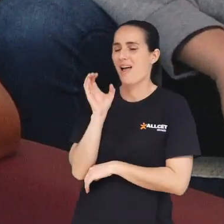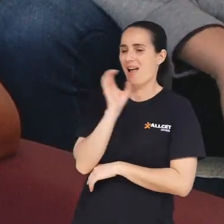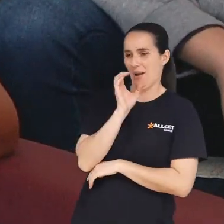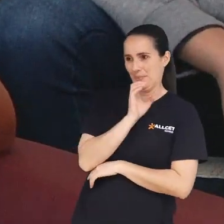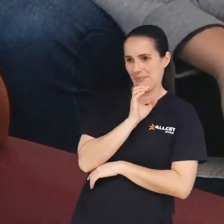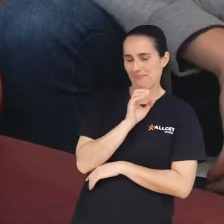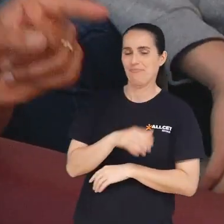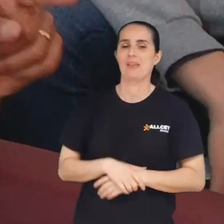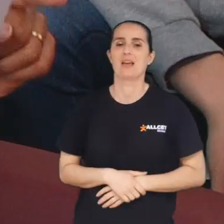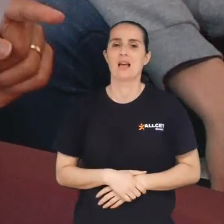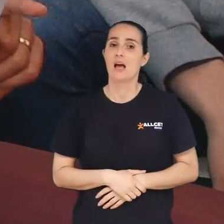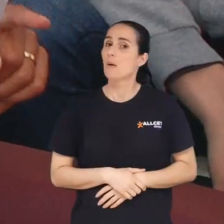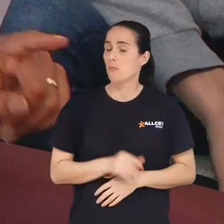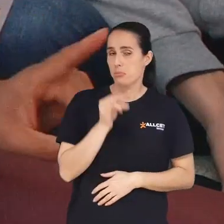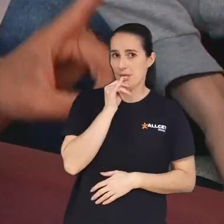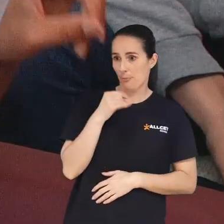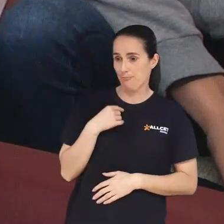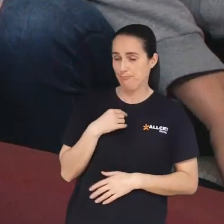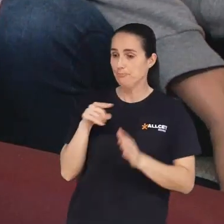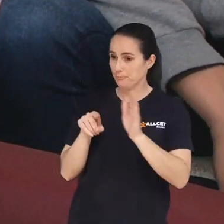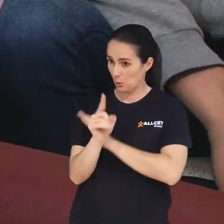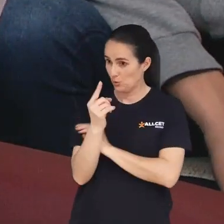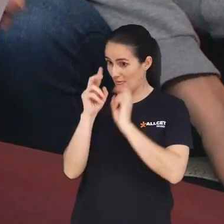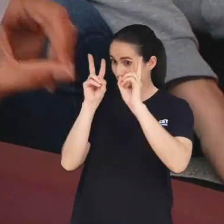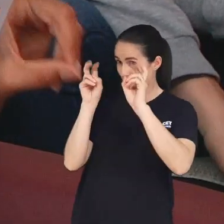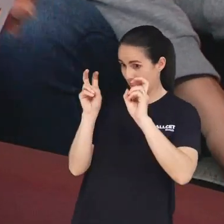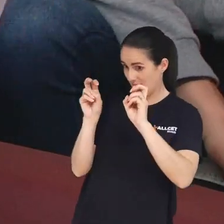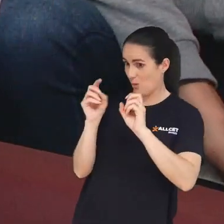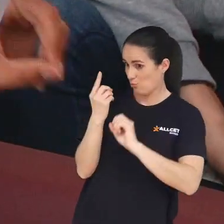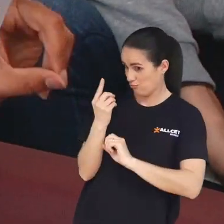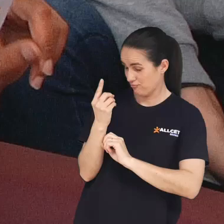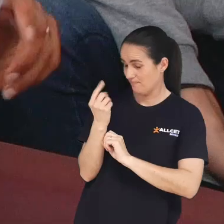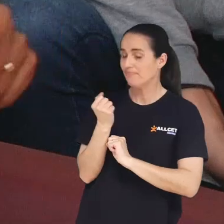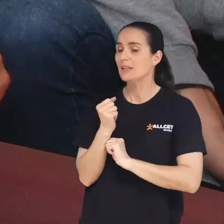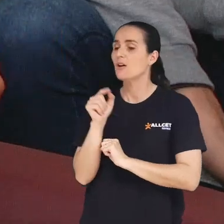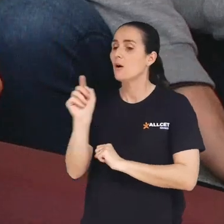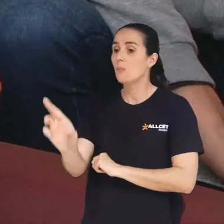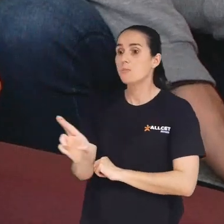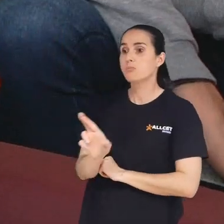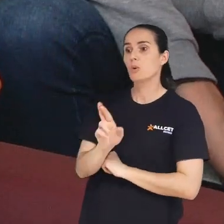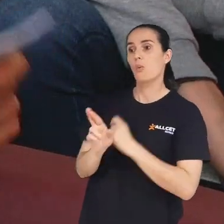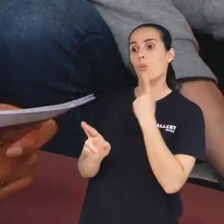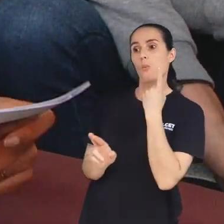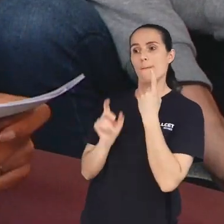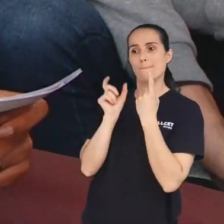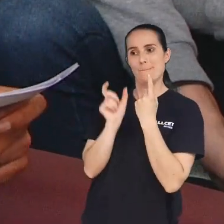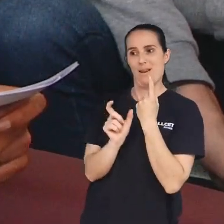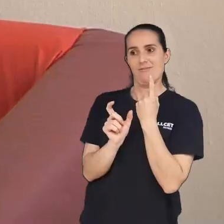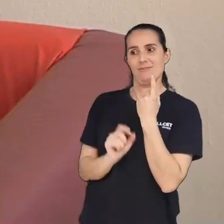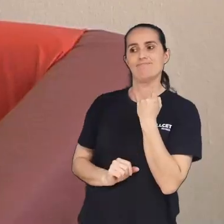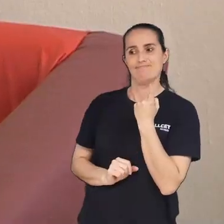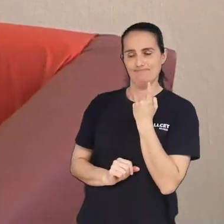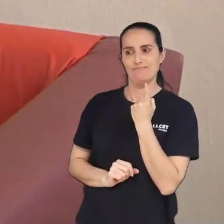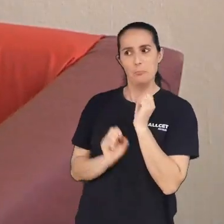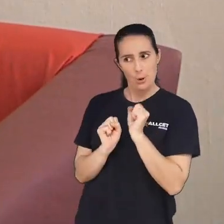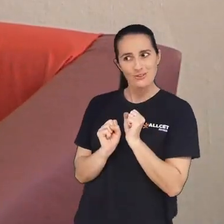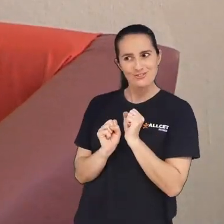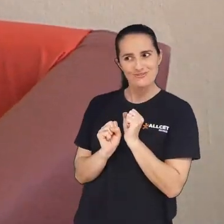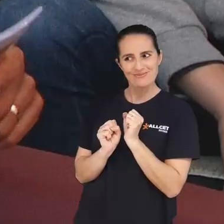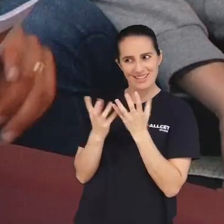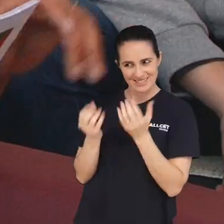um tema e você pode responder com apenas uma palavra. Pode ser?